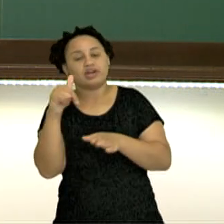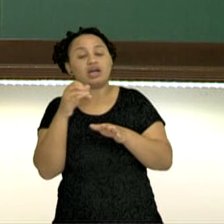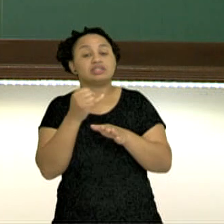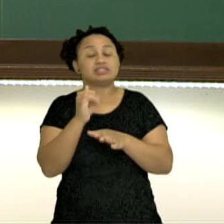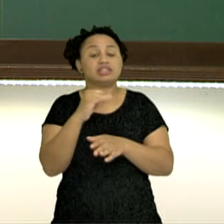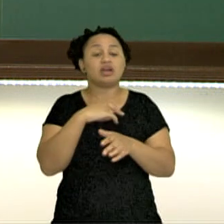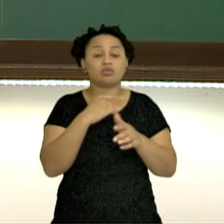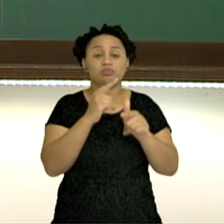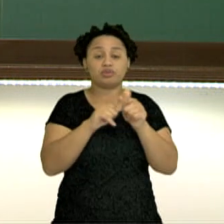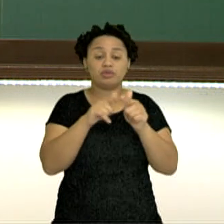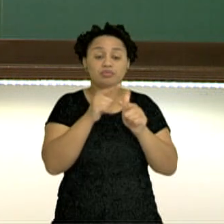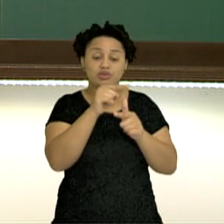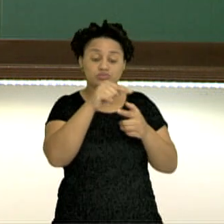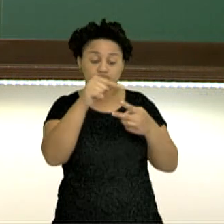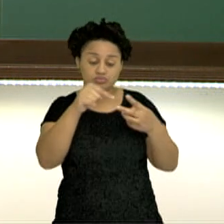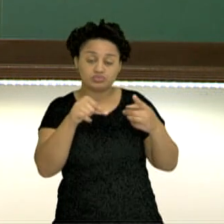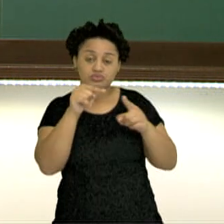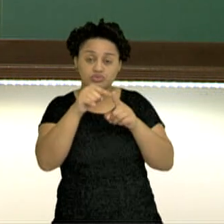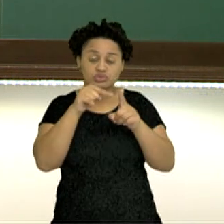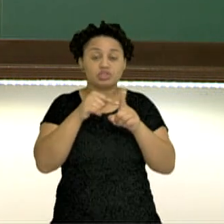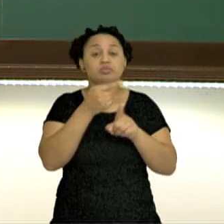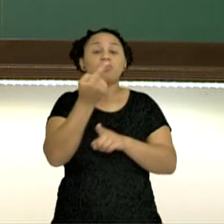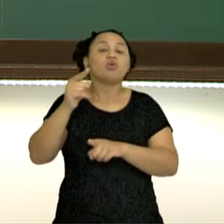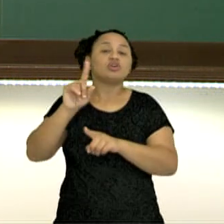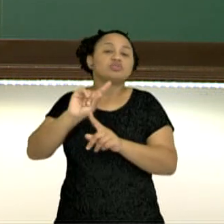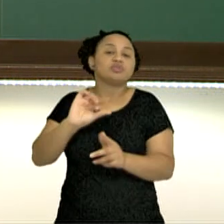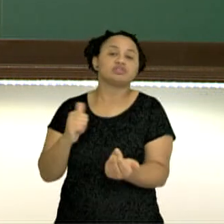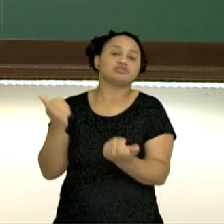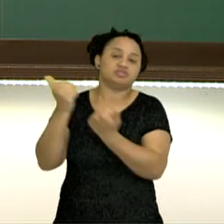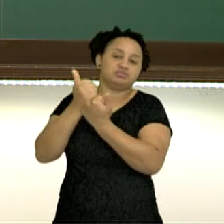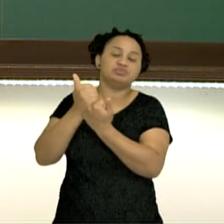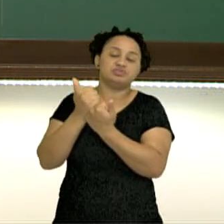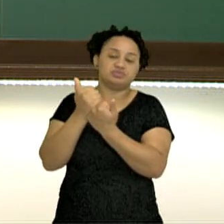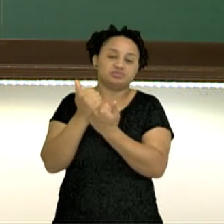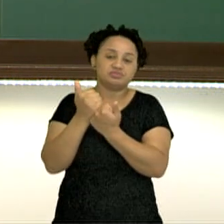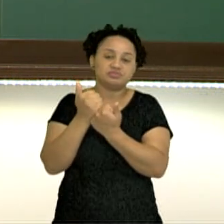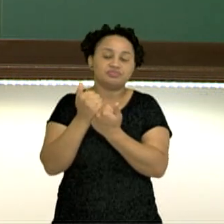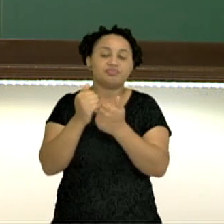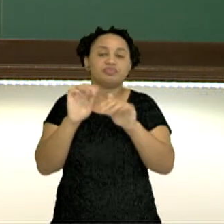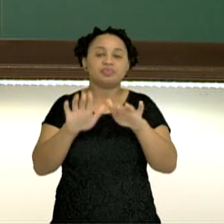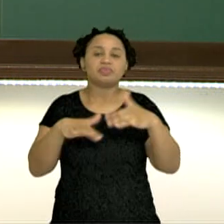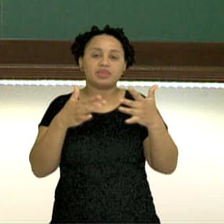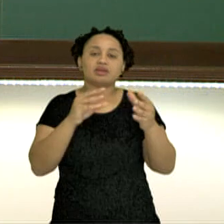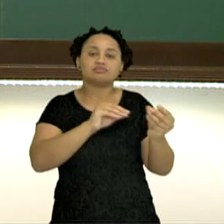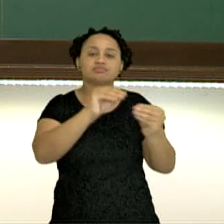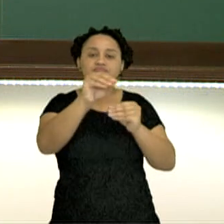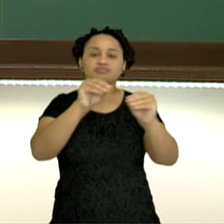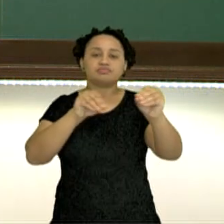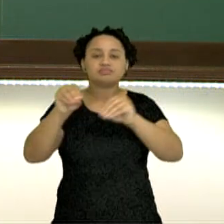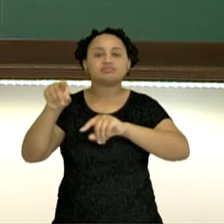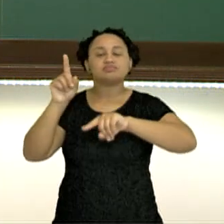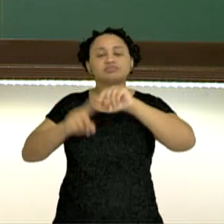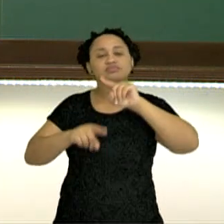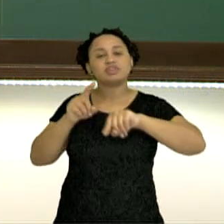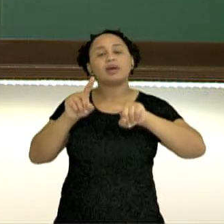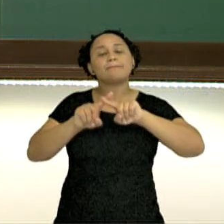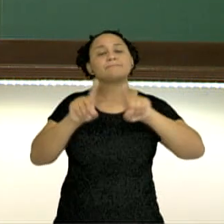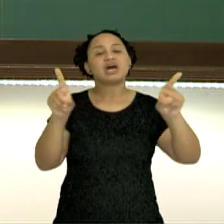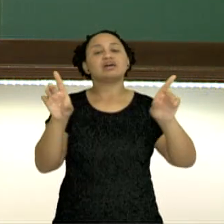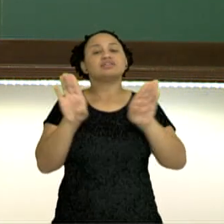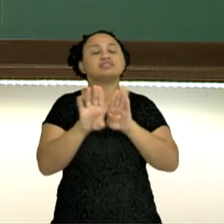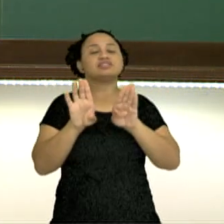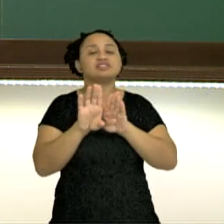desses modais de transporte, outros modais possam suprir as necessidades, tanto de escoar a produção, mas também